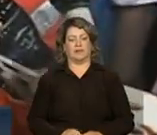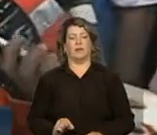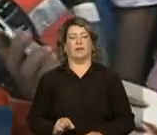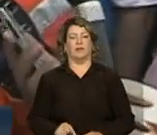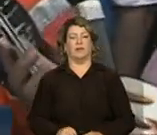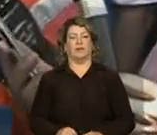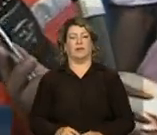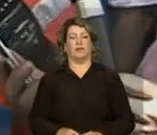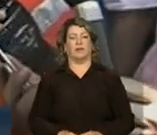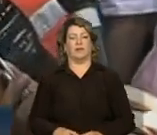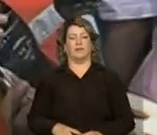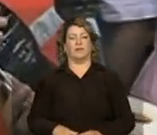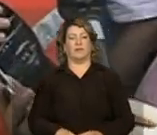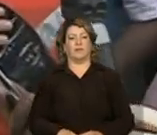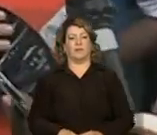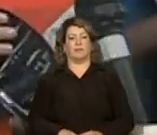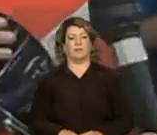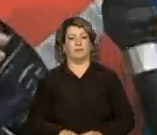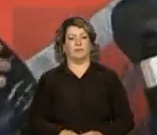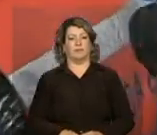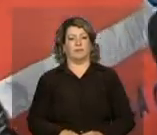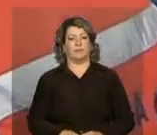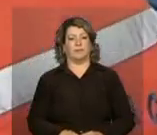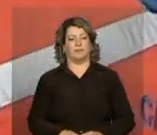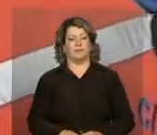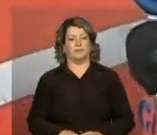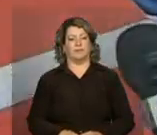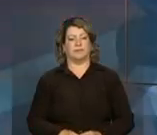ano novo para todos.